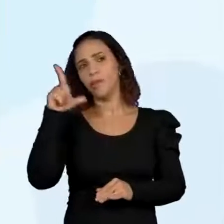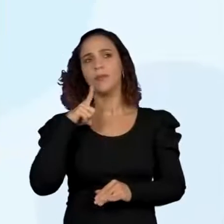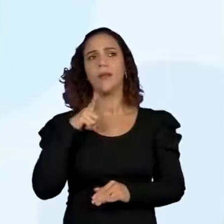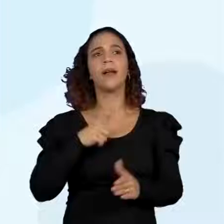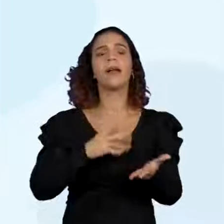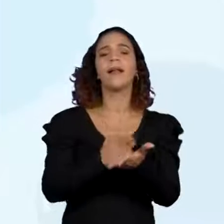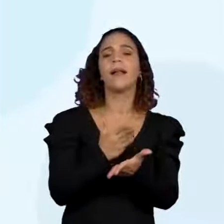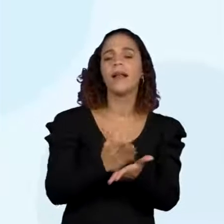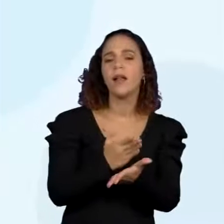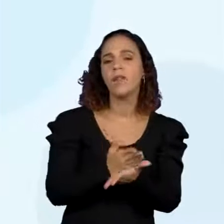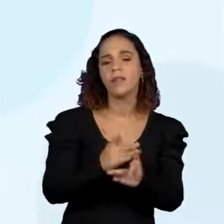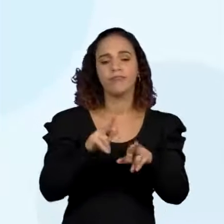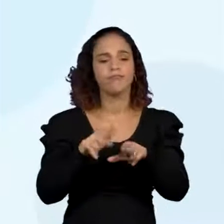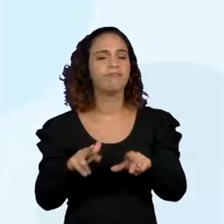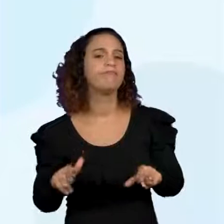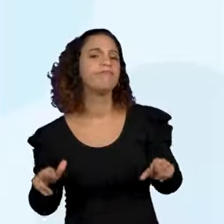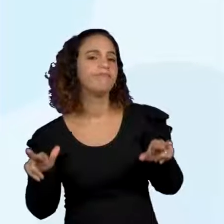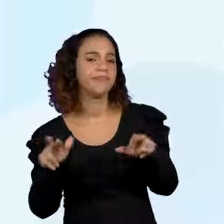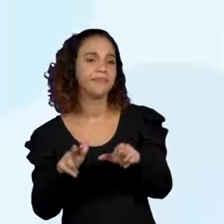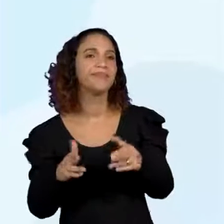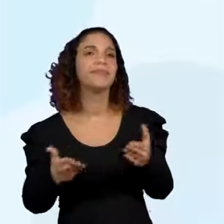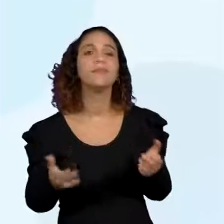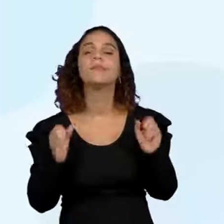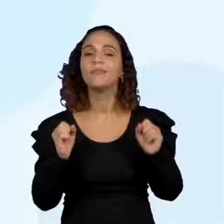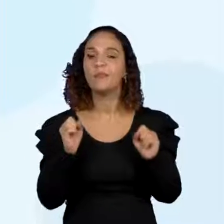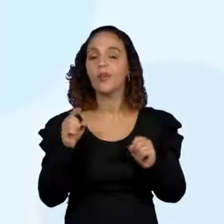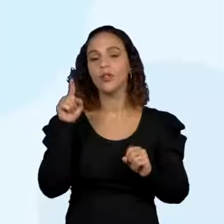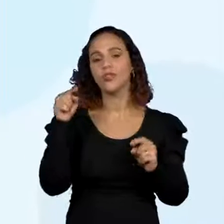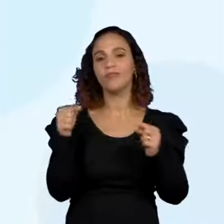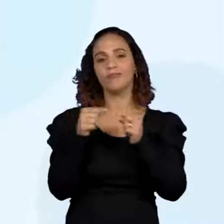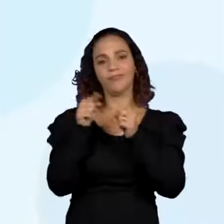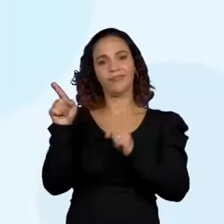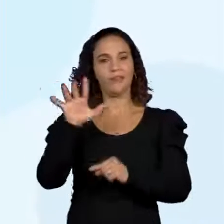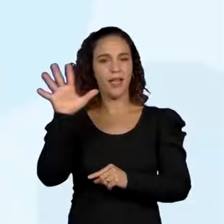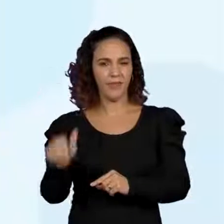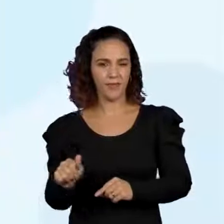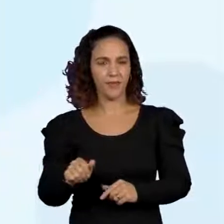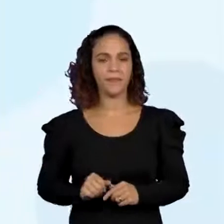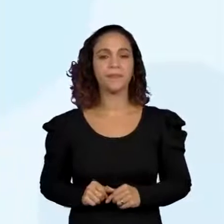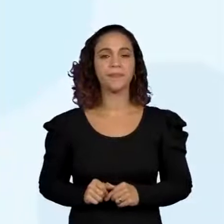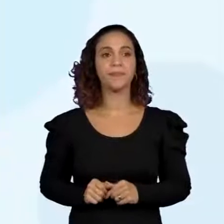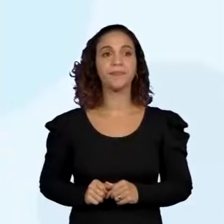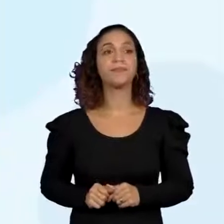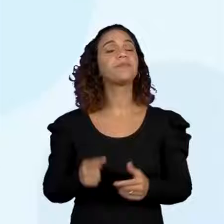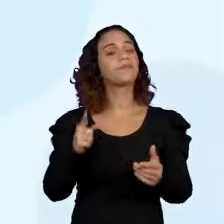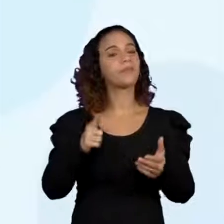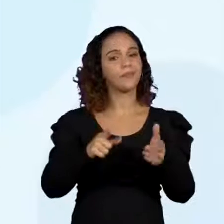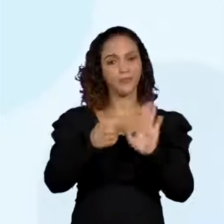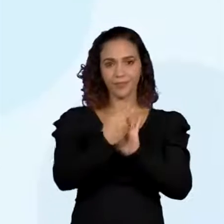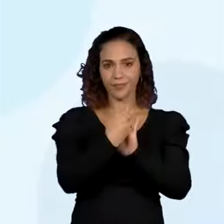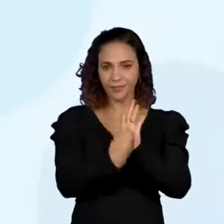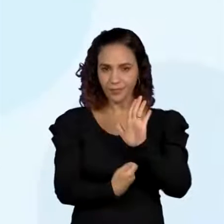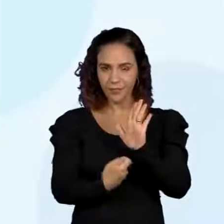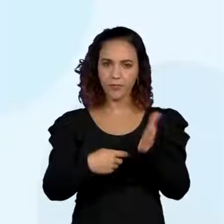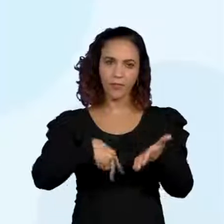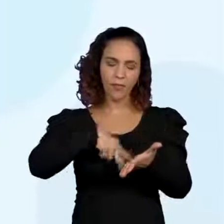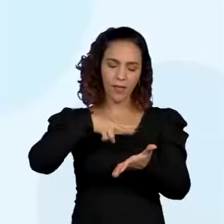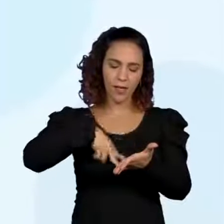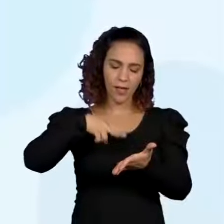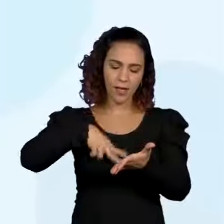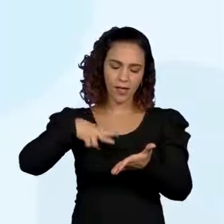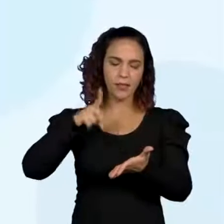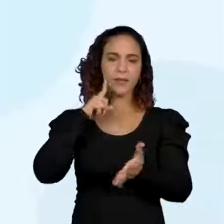em sala. Legal a gente utilizar aí um conto africano, tá bom, pessoal? Reler o texto e se organizar com